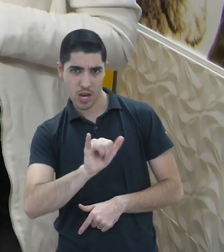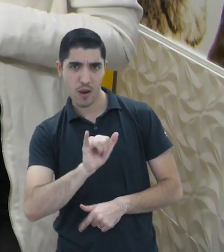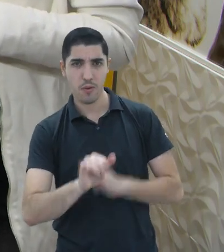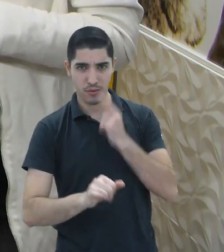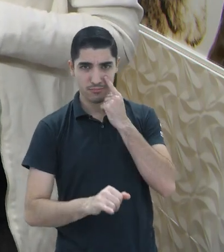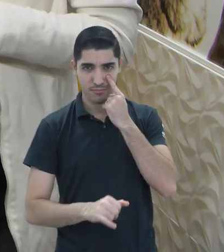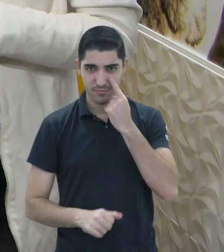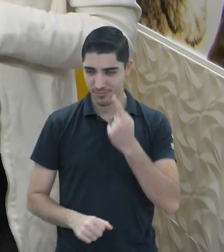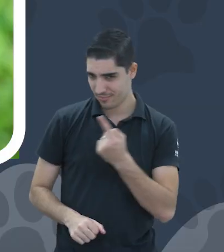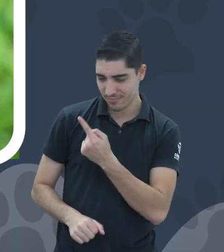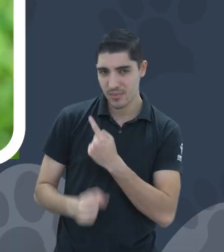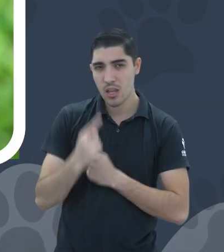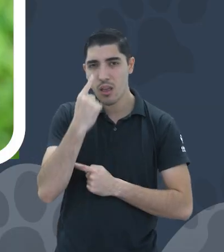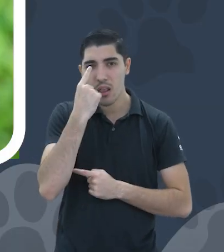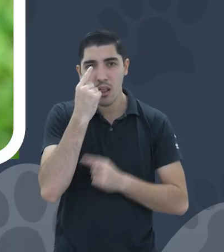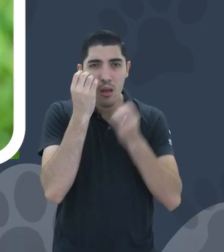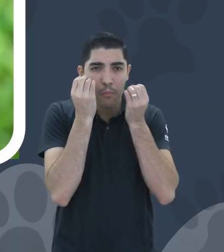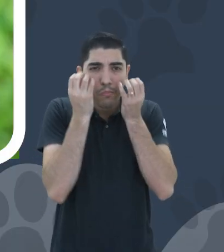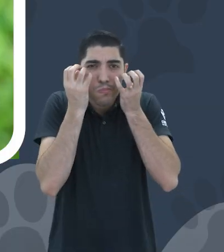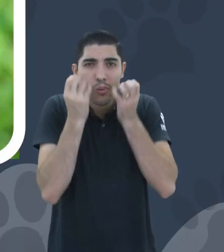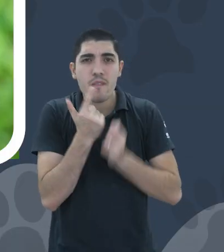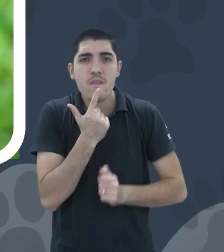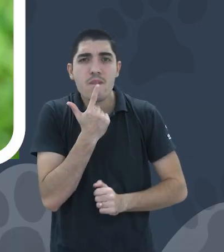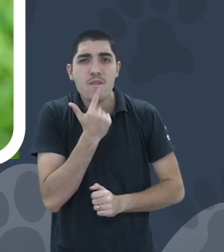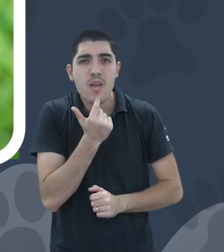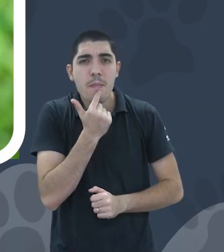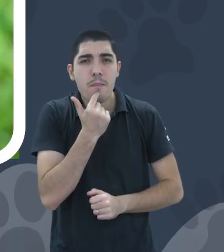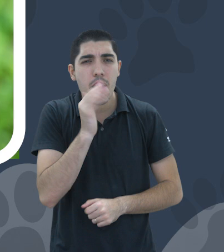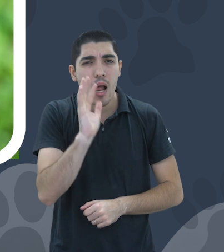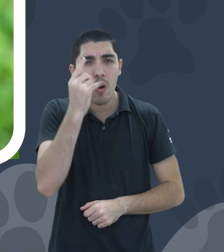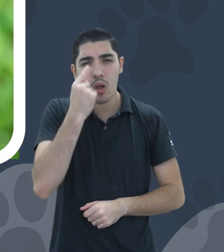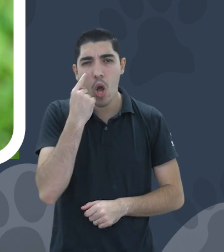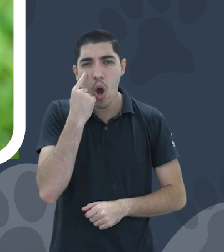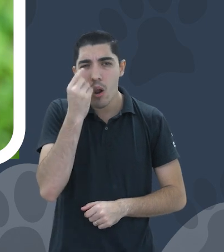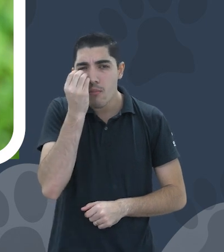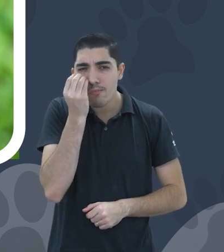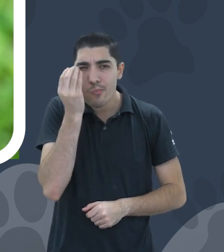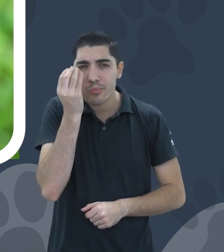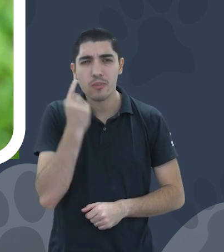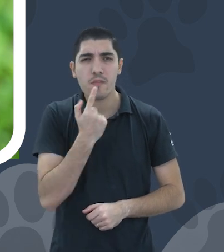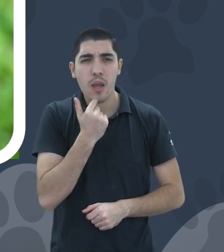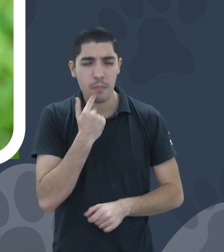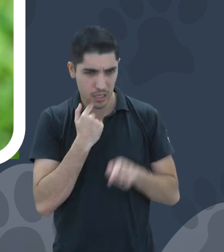se fosse uma glândulazinha, né, mais avermelhadinha, rosadinha, bem no cantinho dos